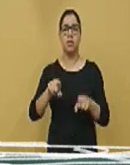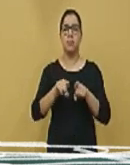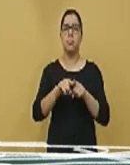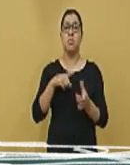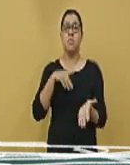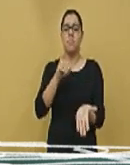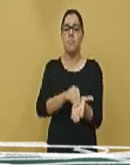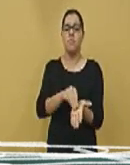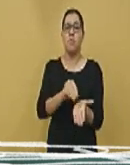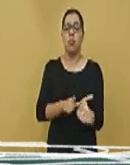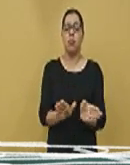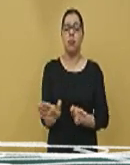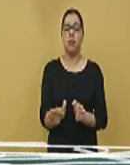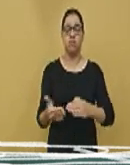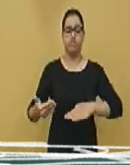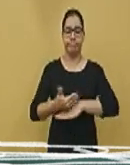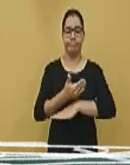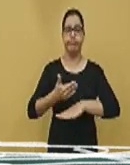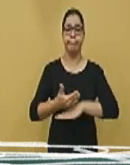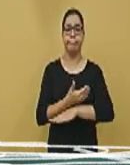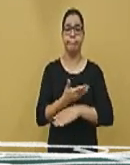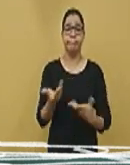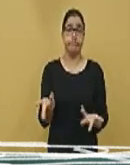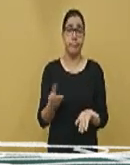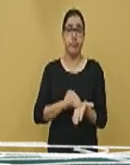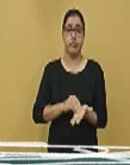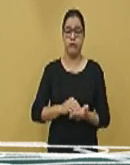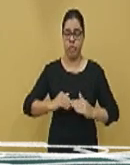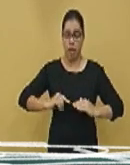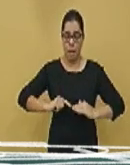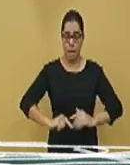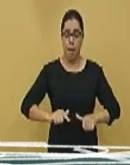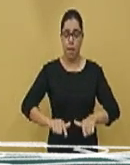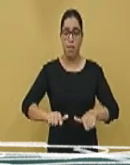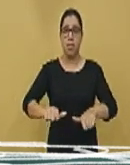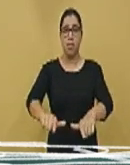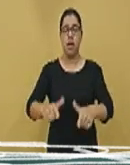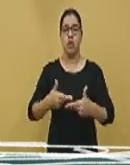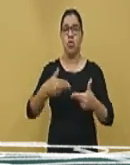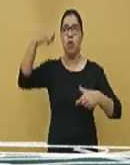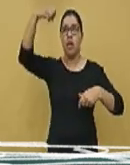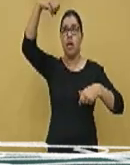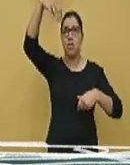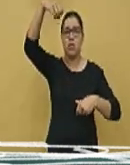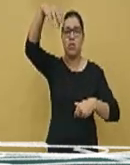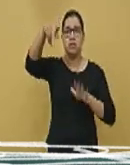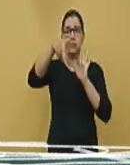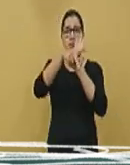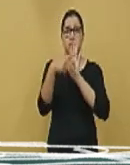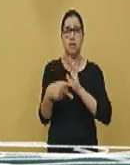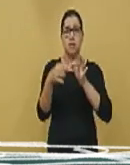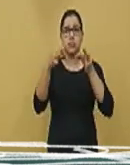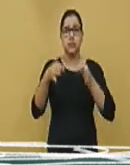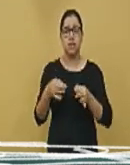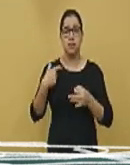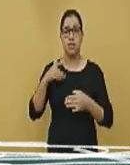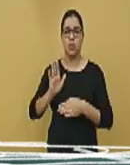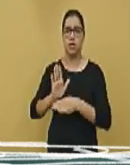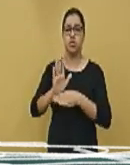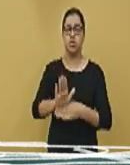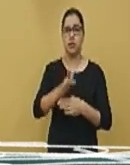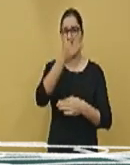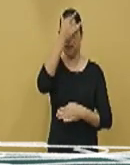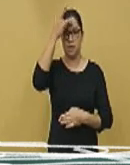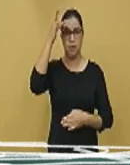para deficientes. Né, sem piso tátil, com iluminações deficientes, né, que contribuem para a